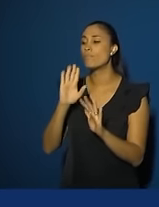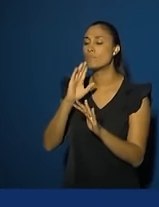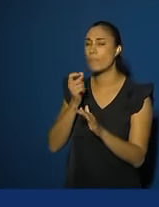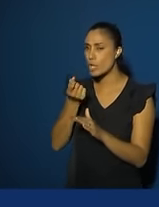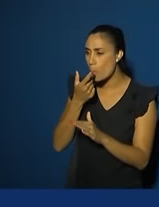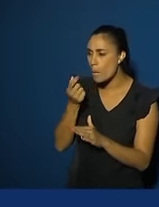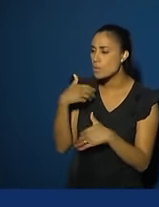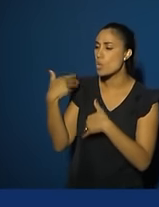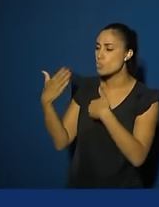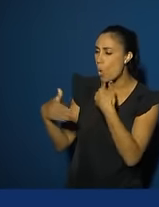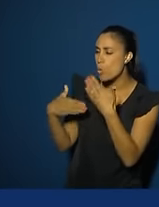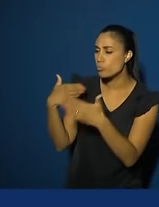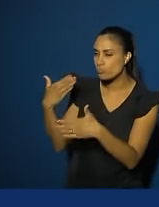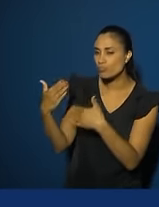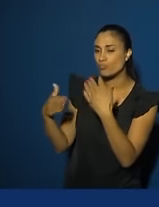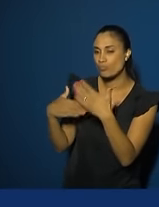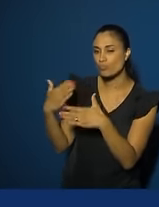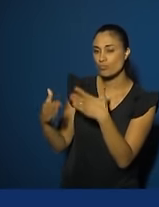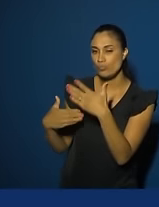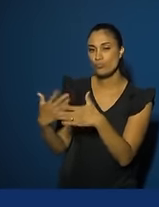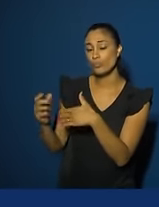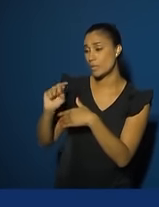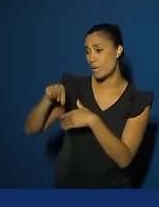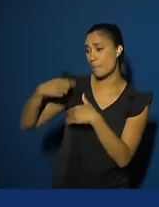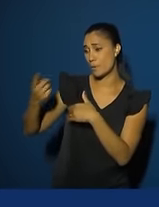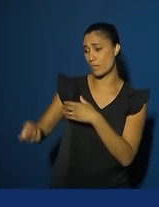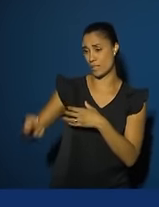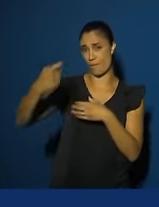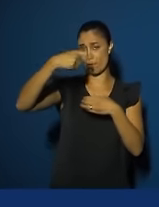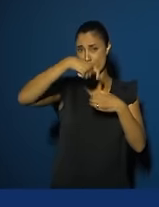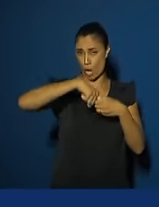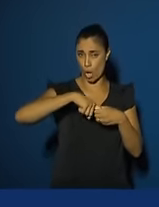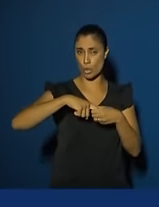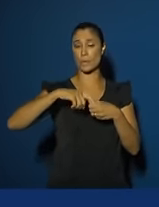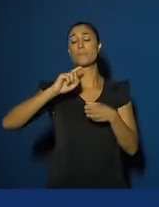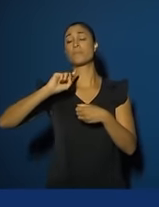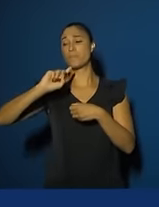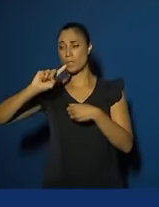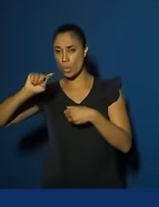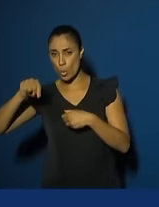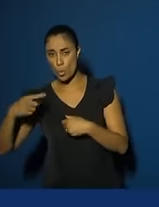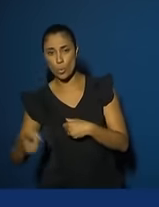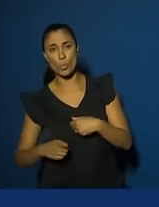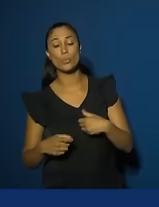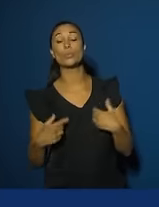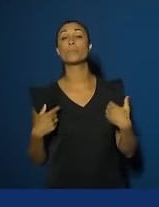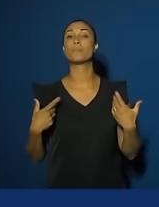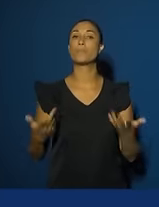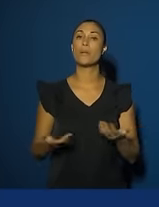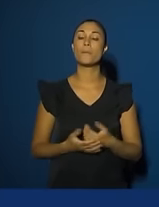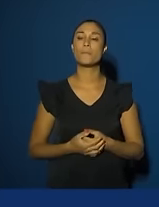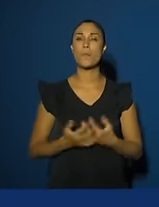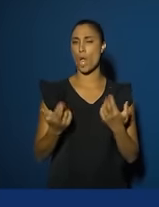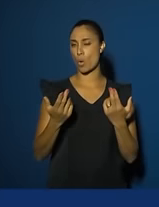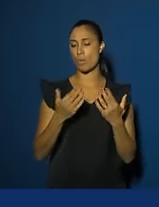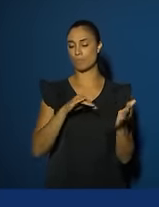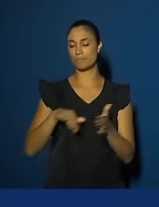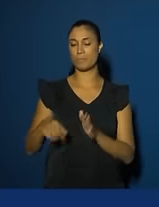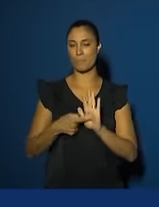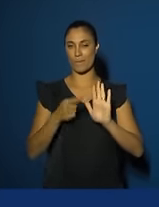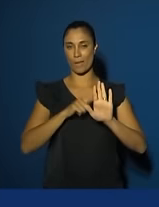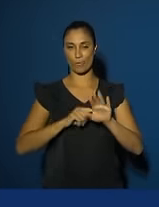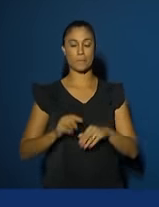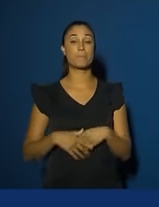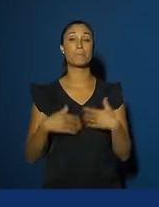né toma esse né esse remedinho aqui depois daqui 6 horas você D ministra outro e é um é